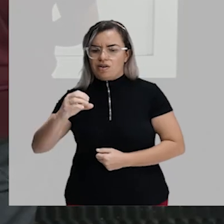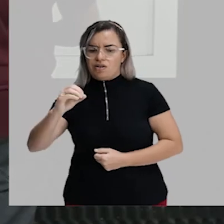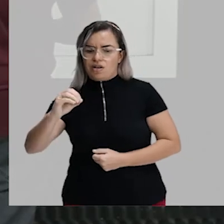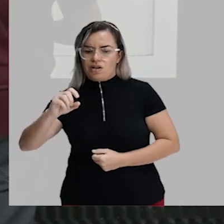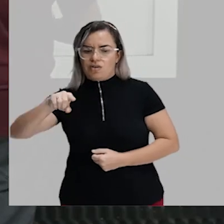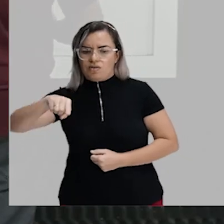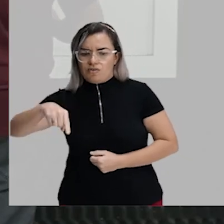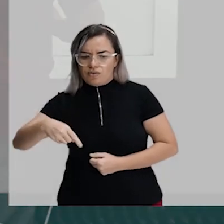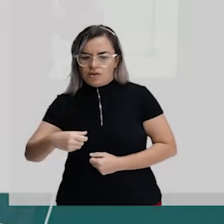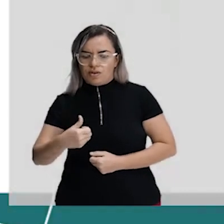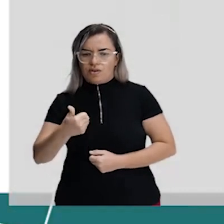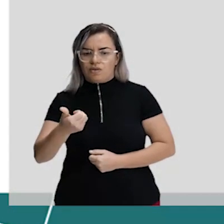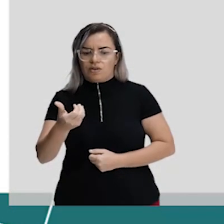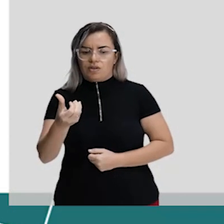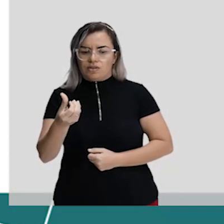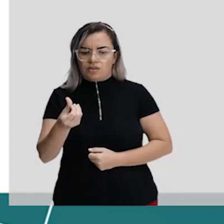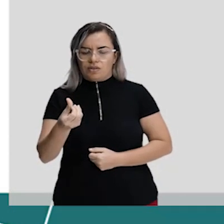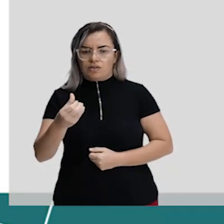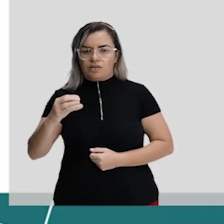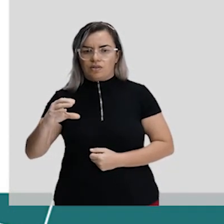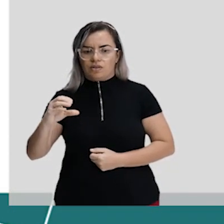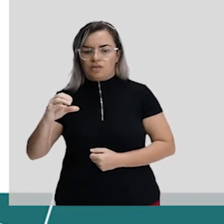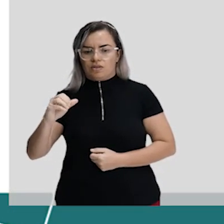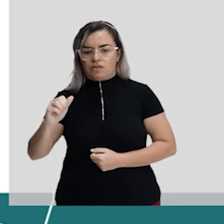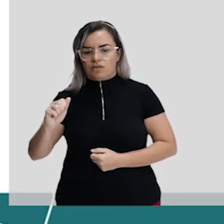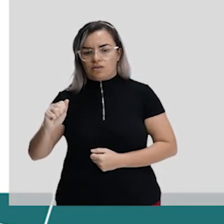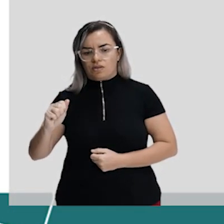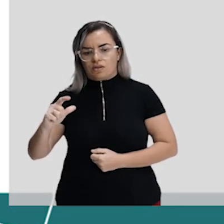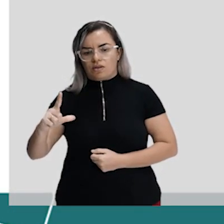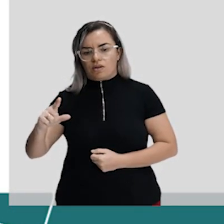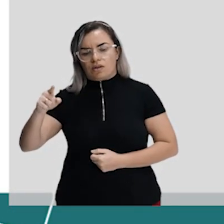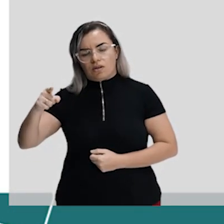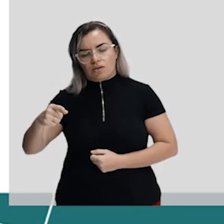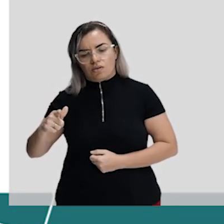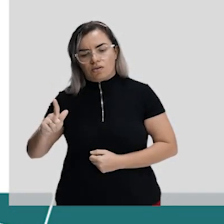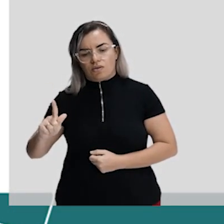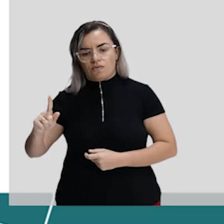0,16, né? Então, a resposta